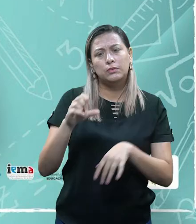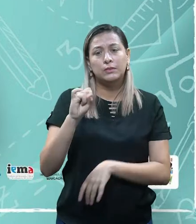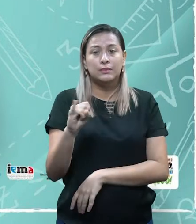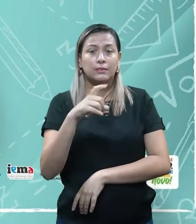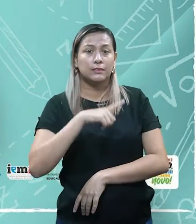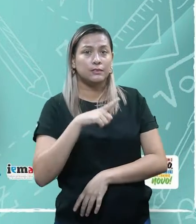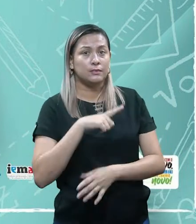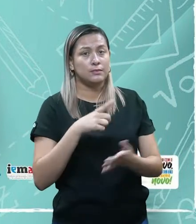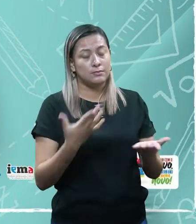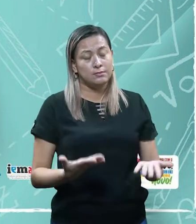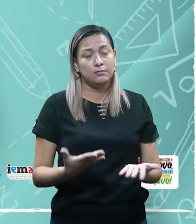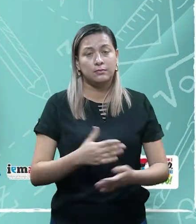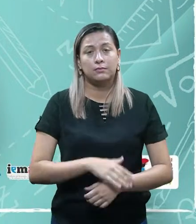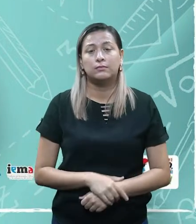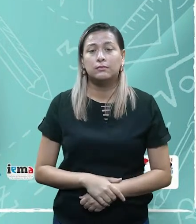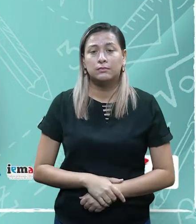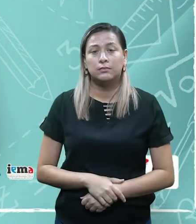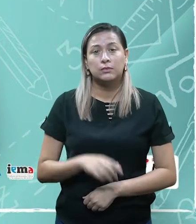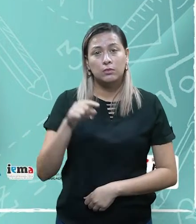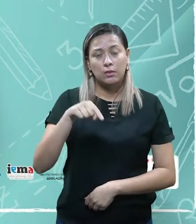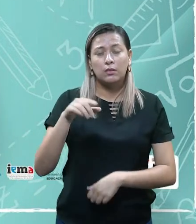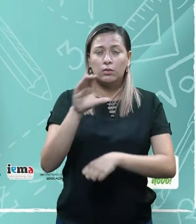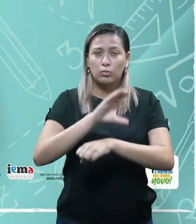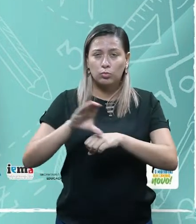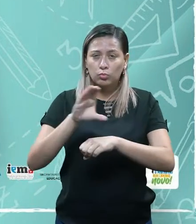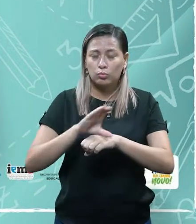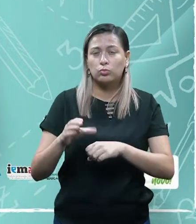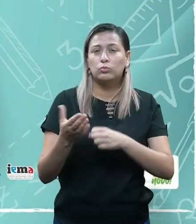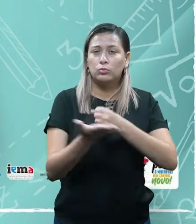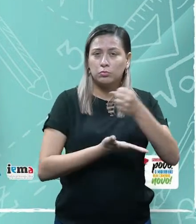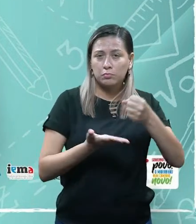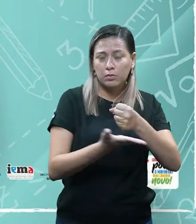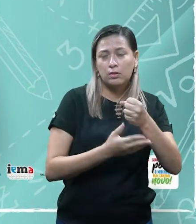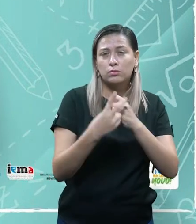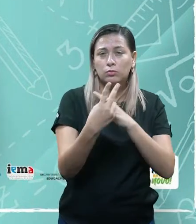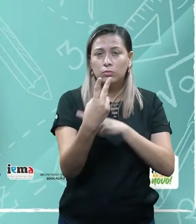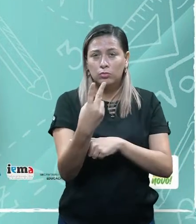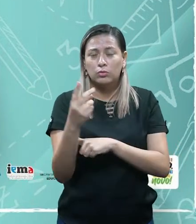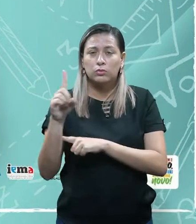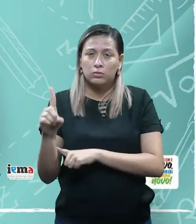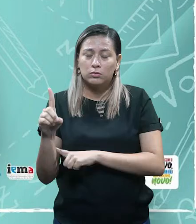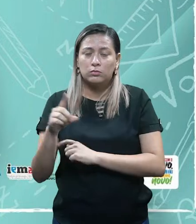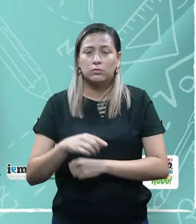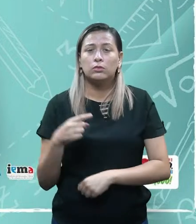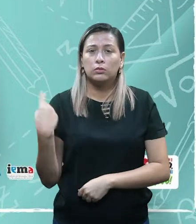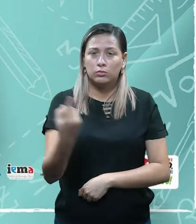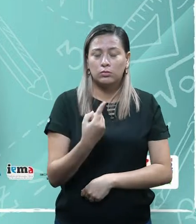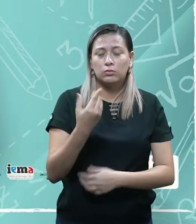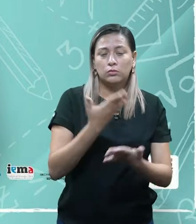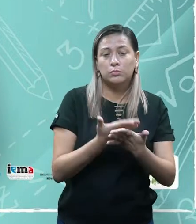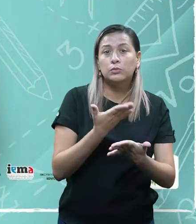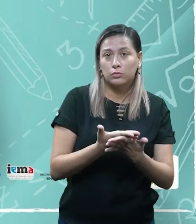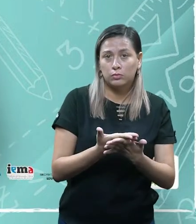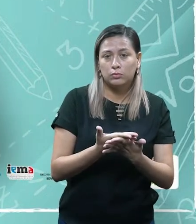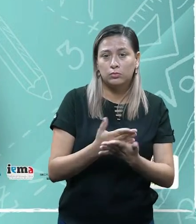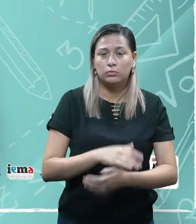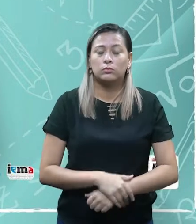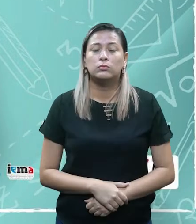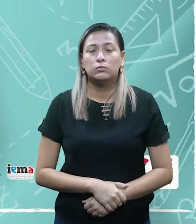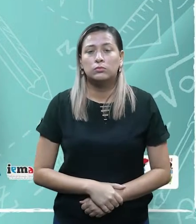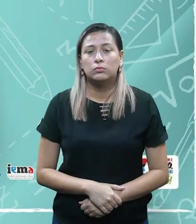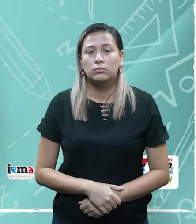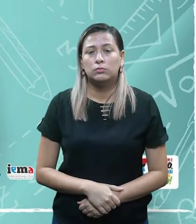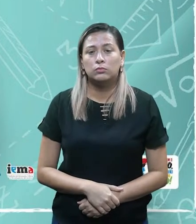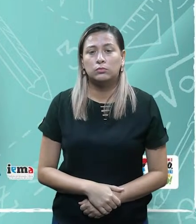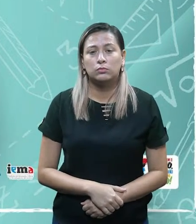gente, nesse curso básico 2D, que essa é o que a gente está trabalhando, é o 2D, não o tridimensional, só